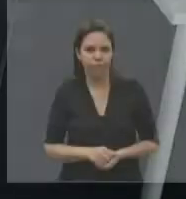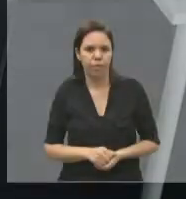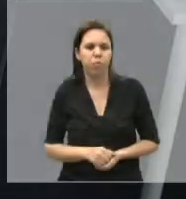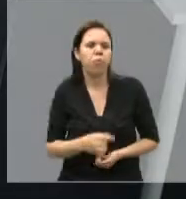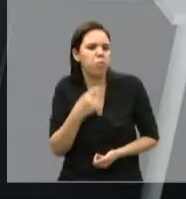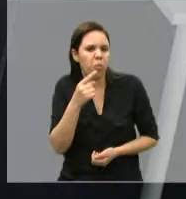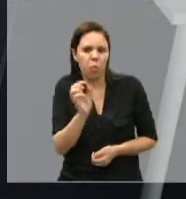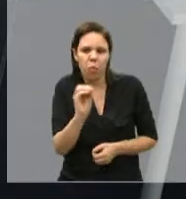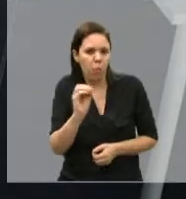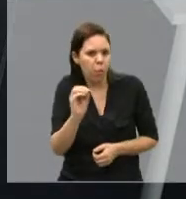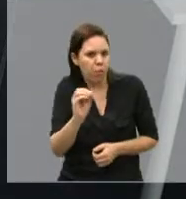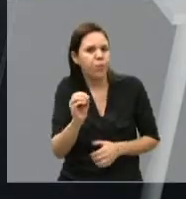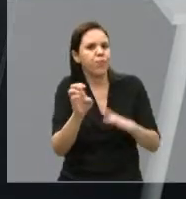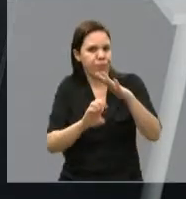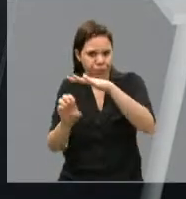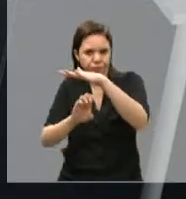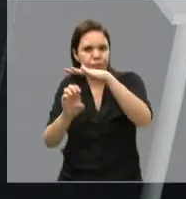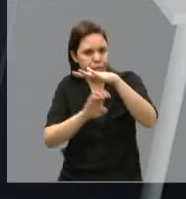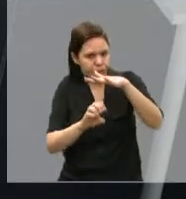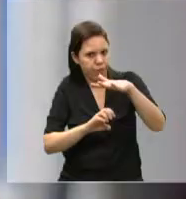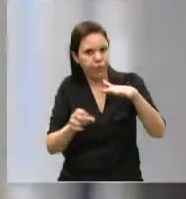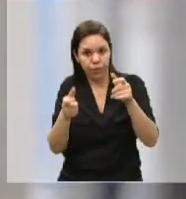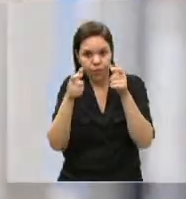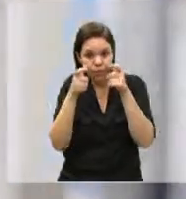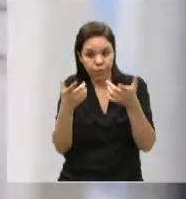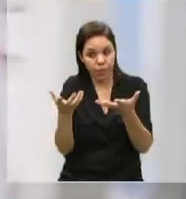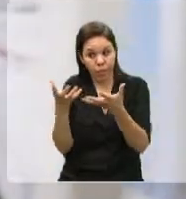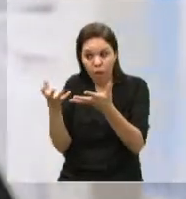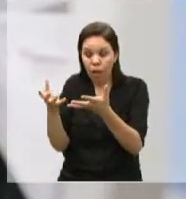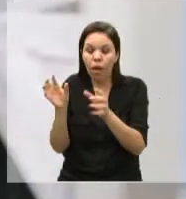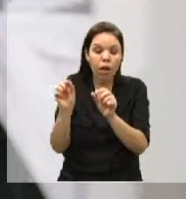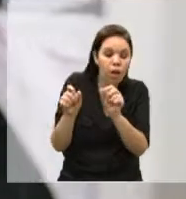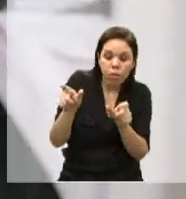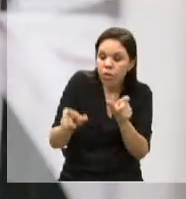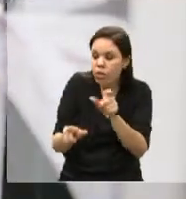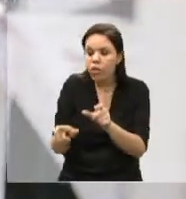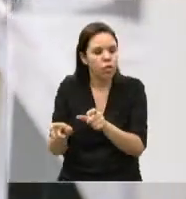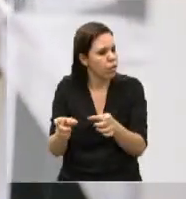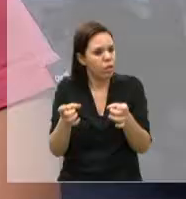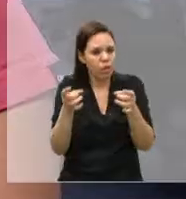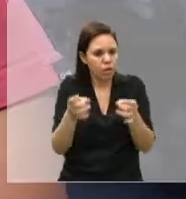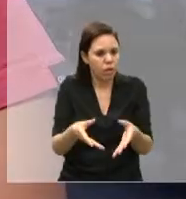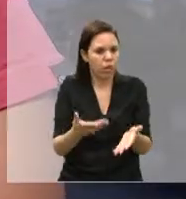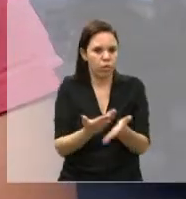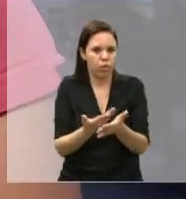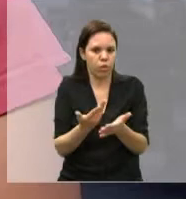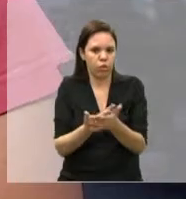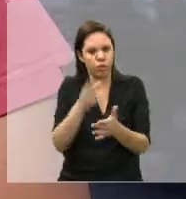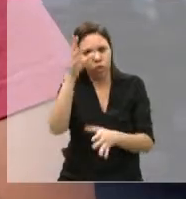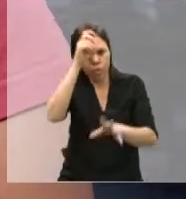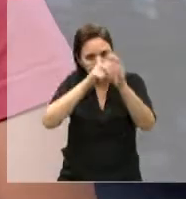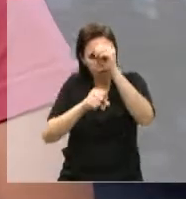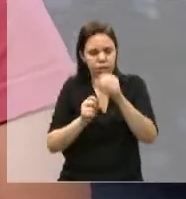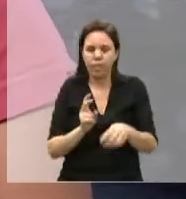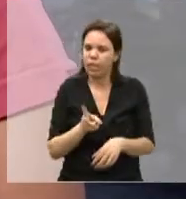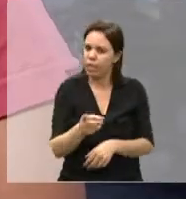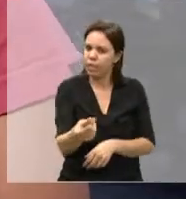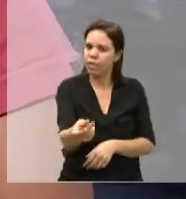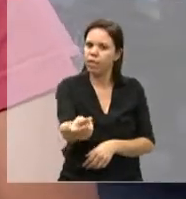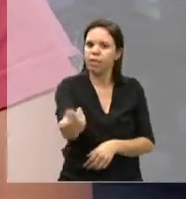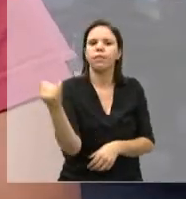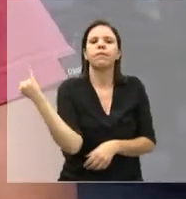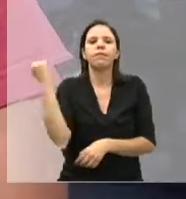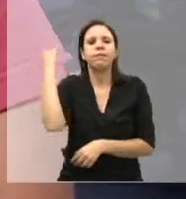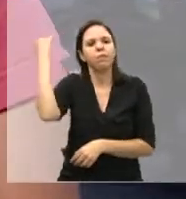Não há dúvida. As empresas estão de olho em quem não abandona os livros. O aprendizado contínuo é super